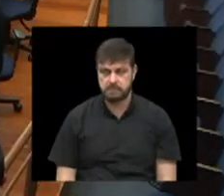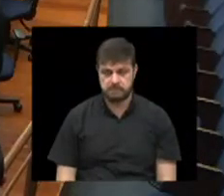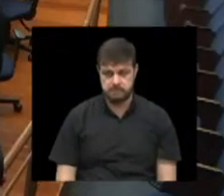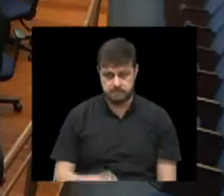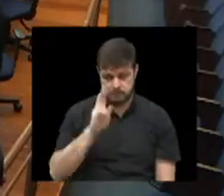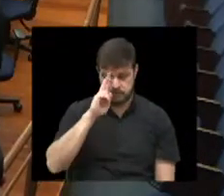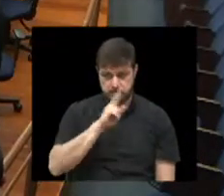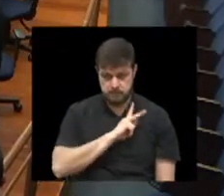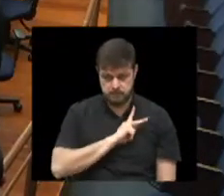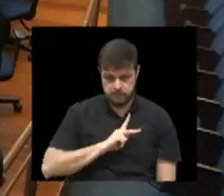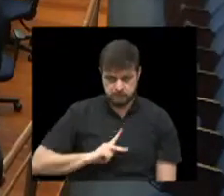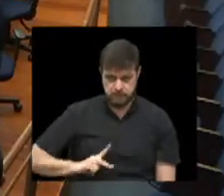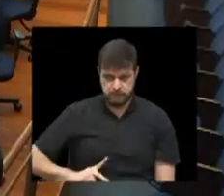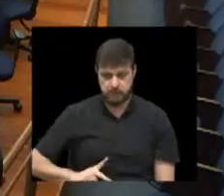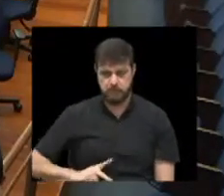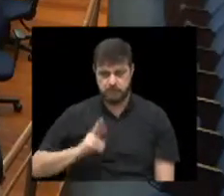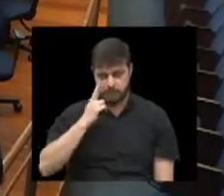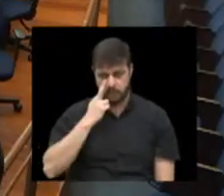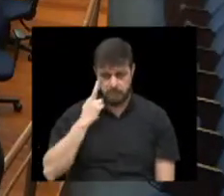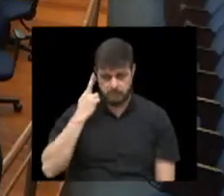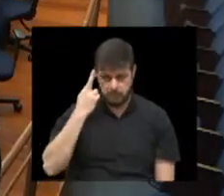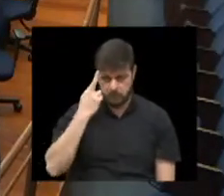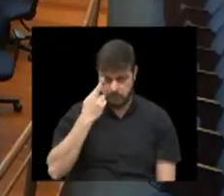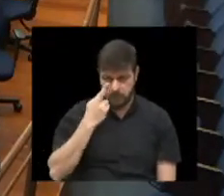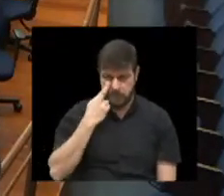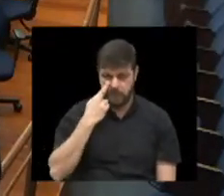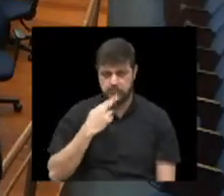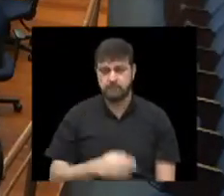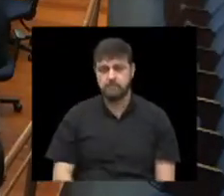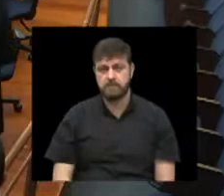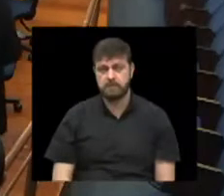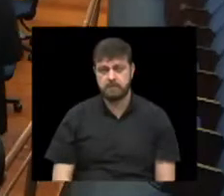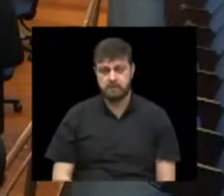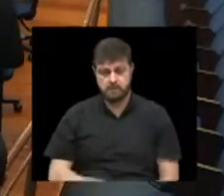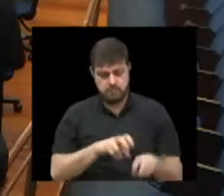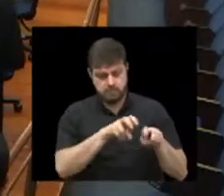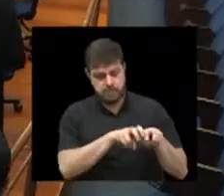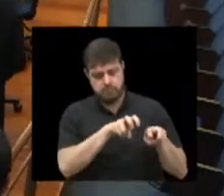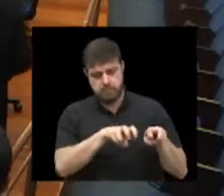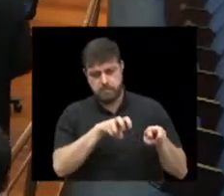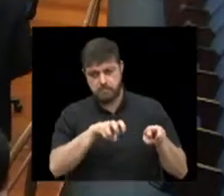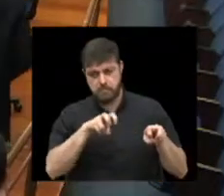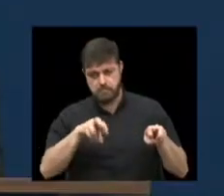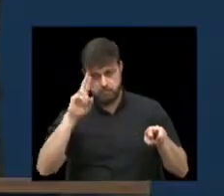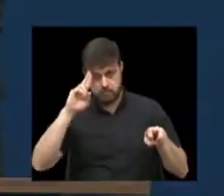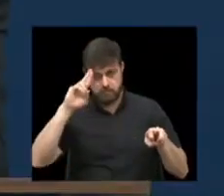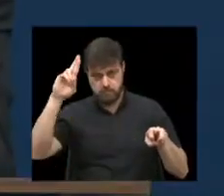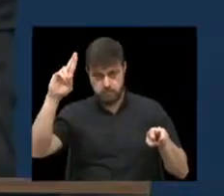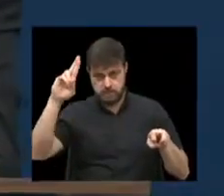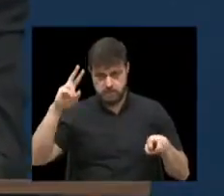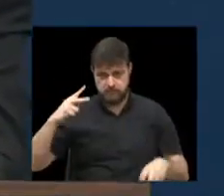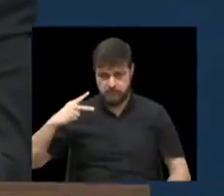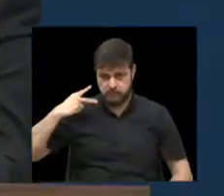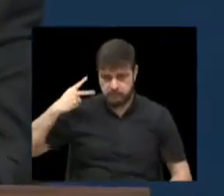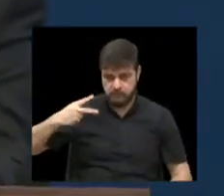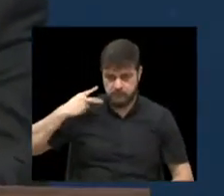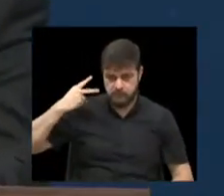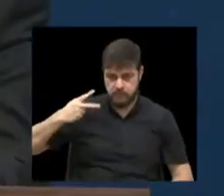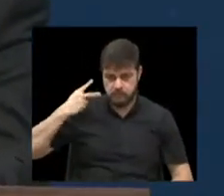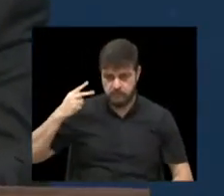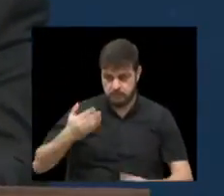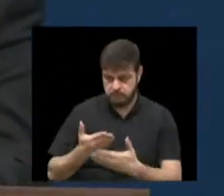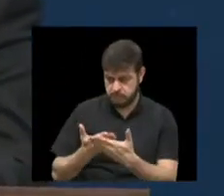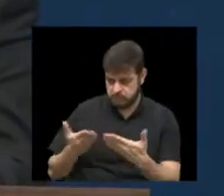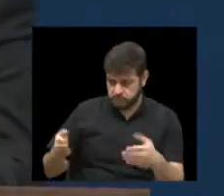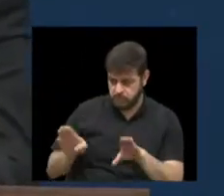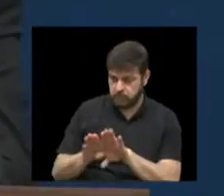Senhor presidente Rafa Zimbaldi, membros da mesa, senhores vereadores,